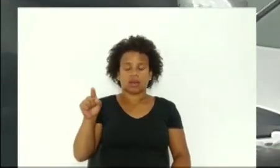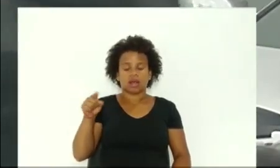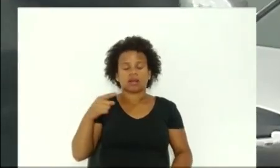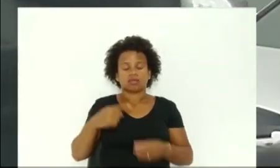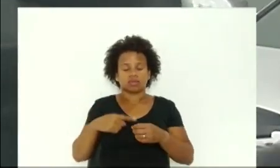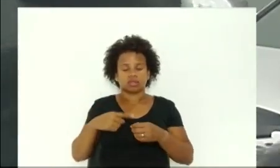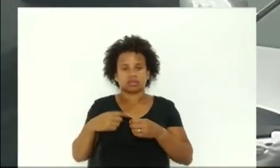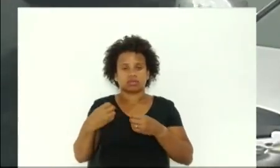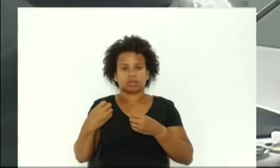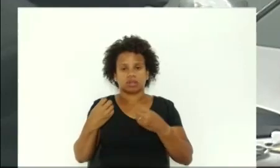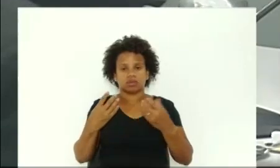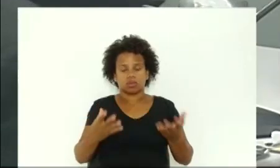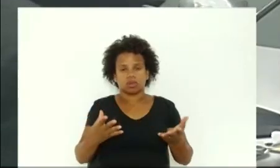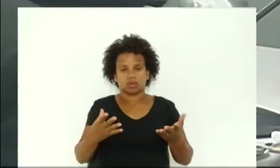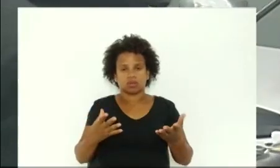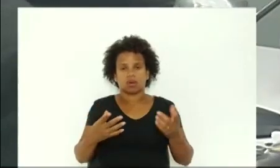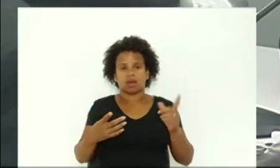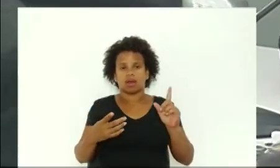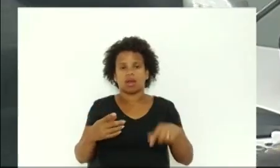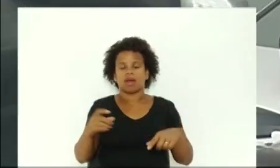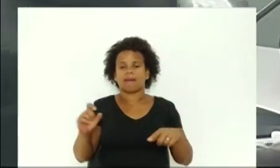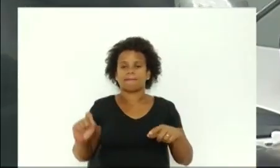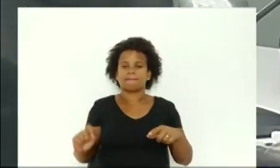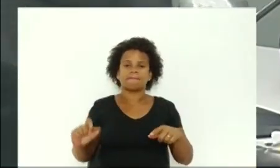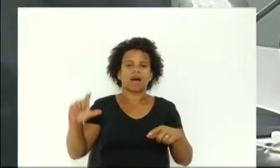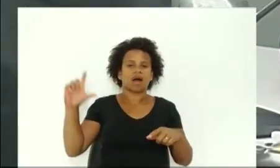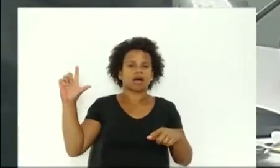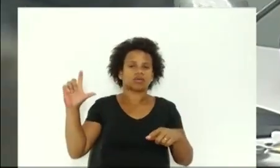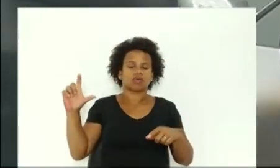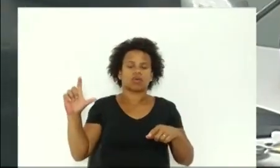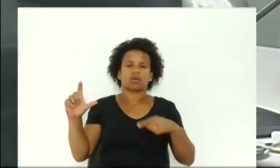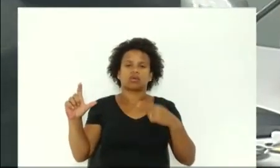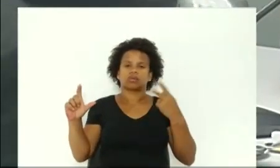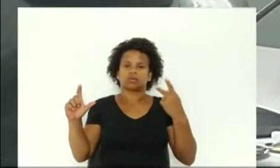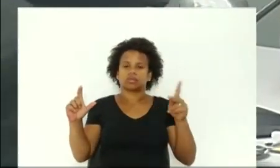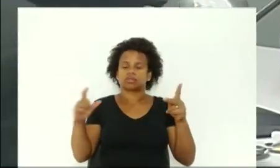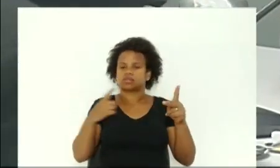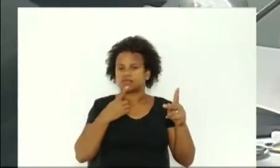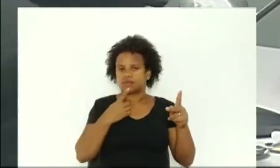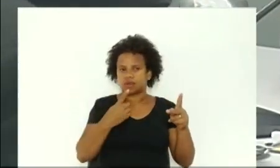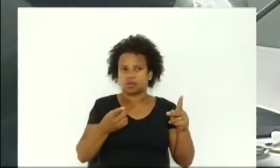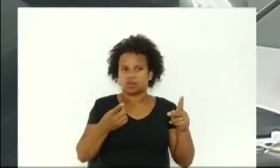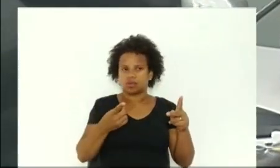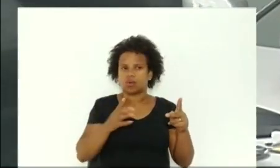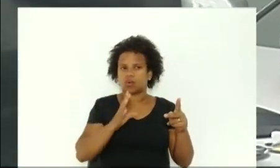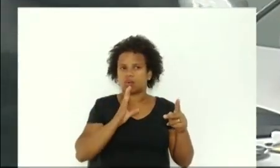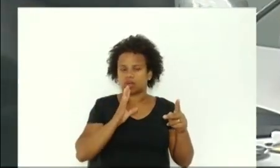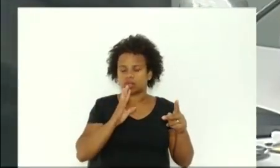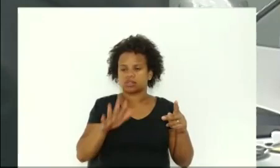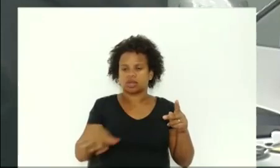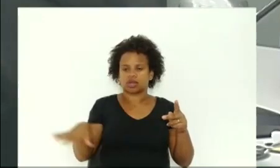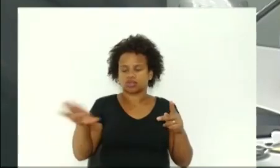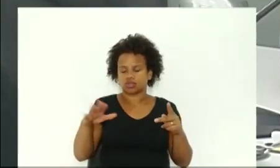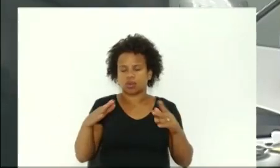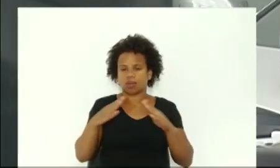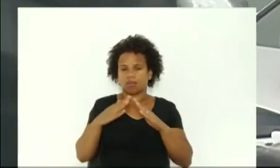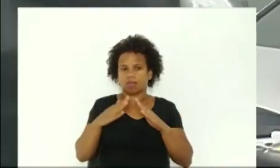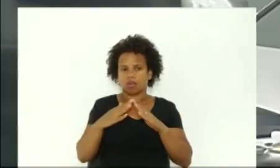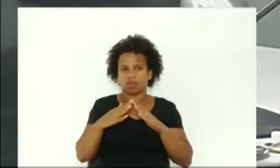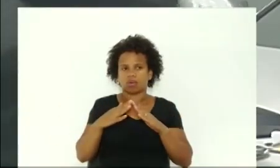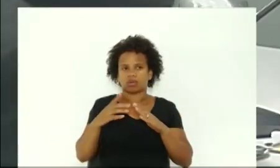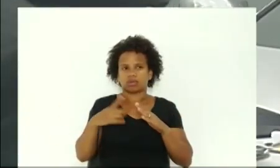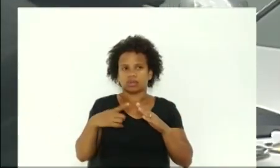é muito maior do que isso que o senhor citou aí, tá? Porque eu conheço a região ali, moro, tenho empreendimento